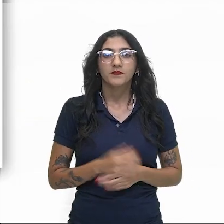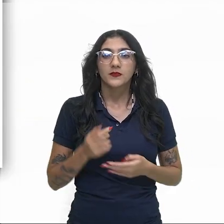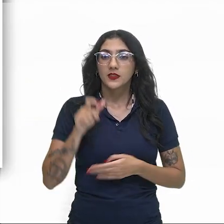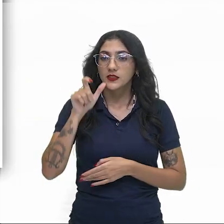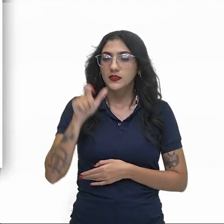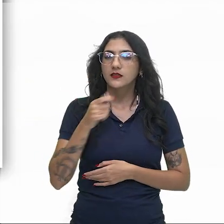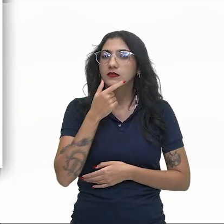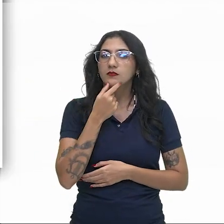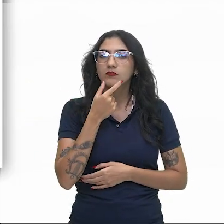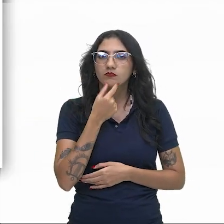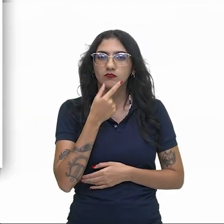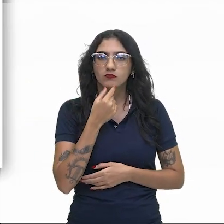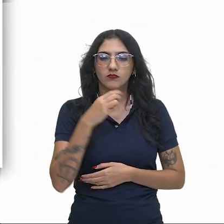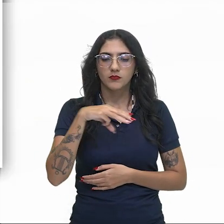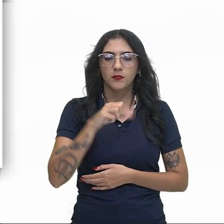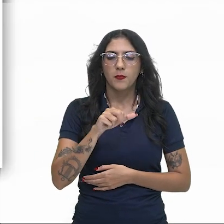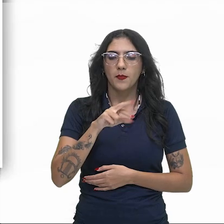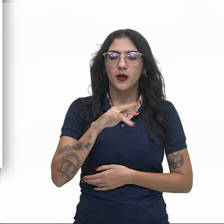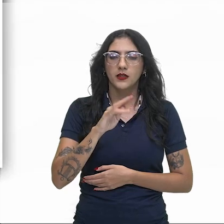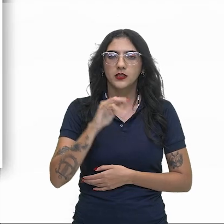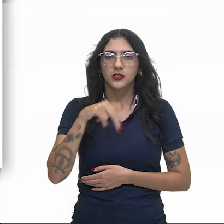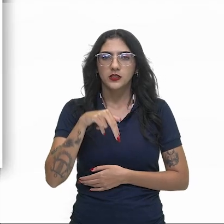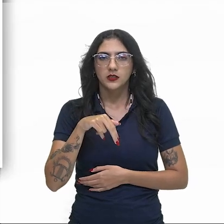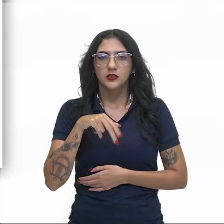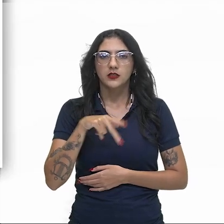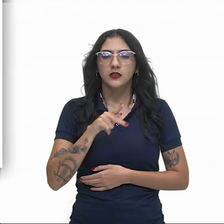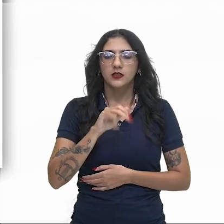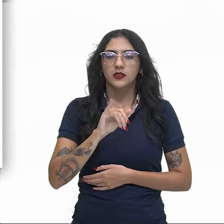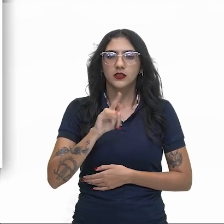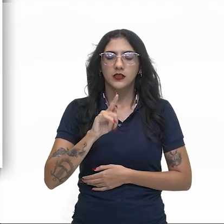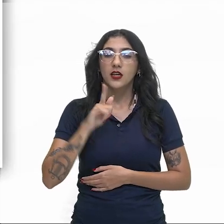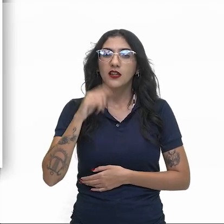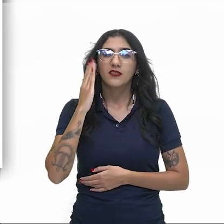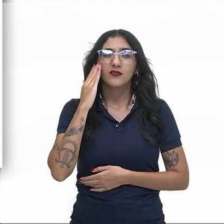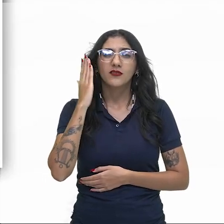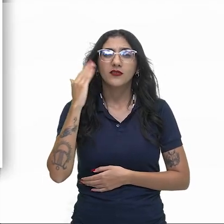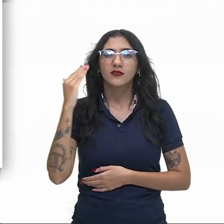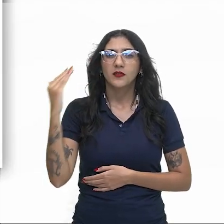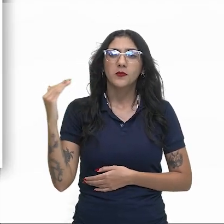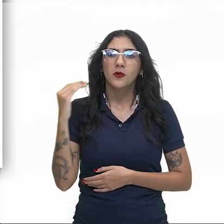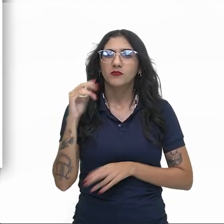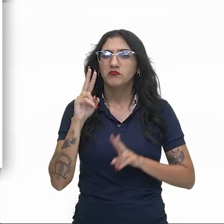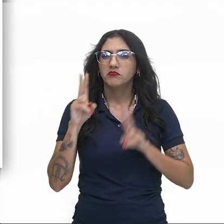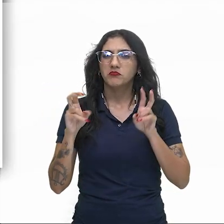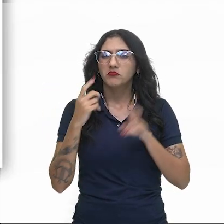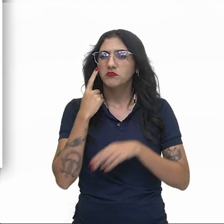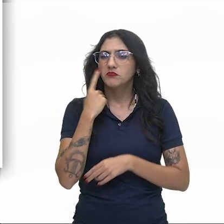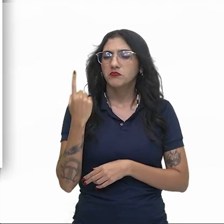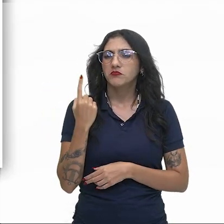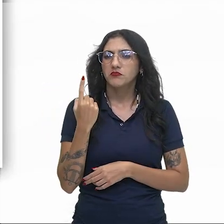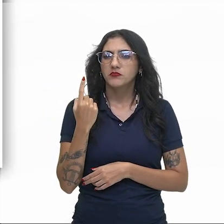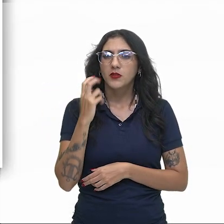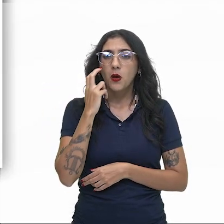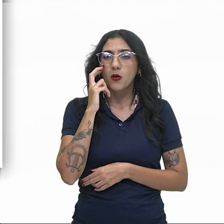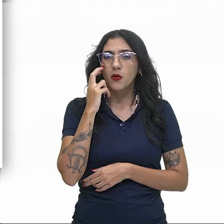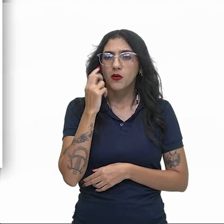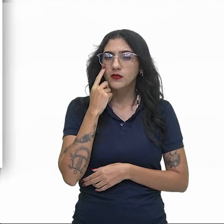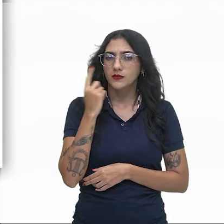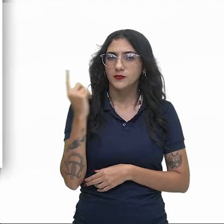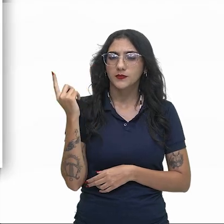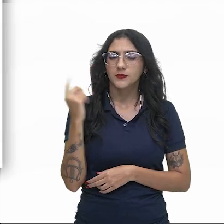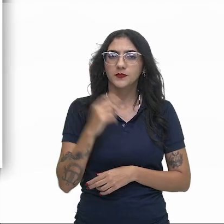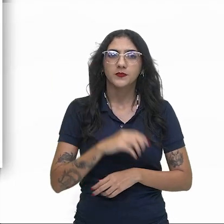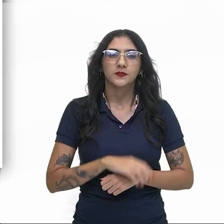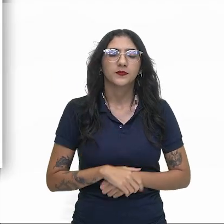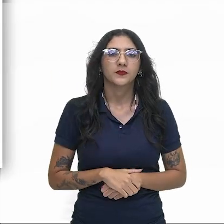Luther King, ele ficou muito conhecido com seu discurso I Have a Dream, ok?